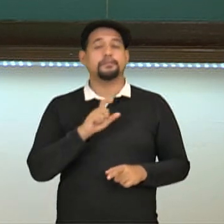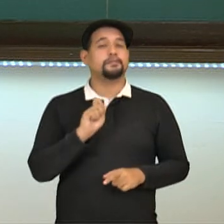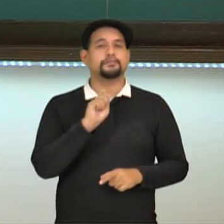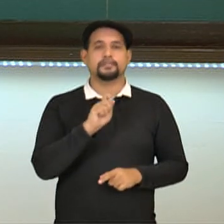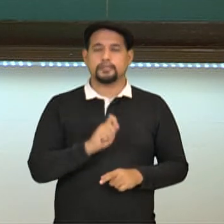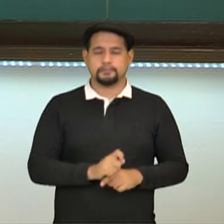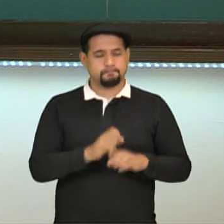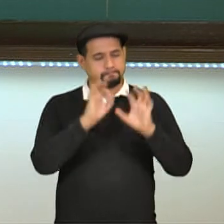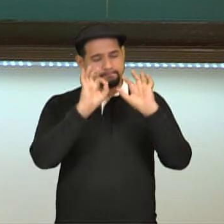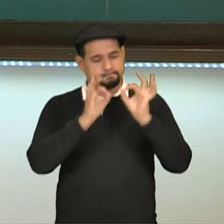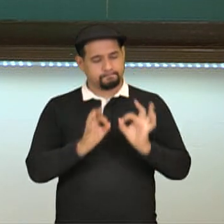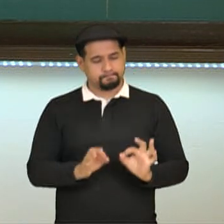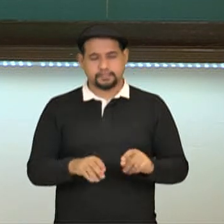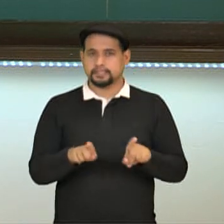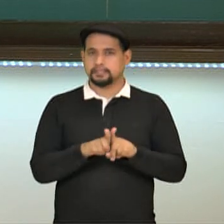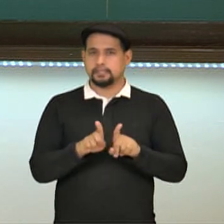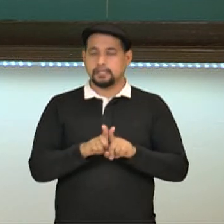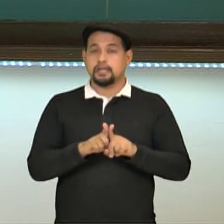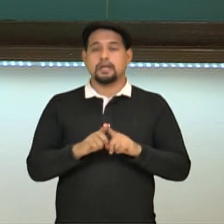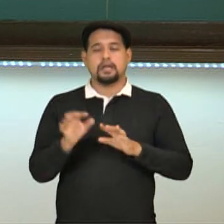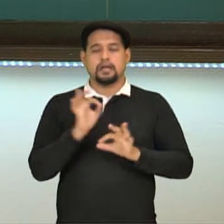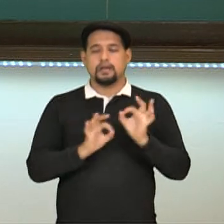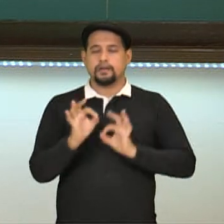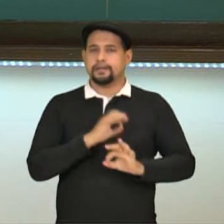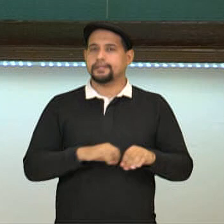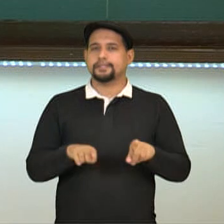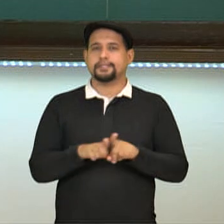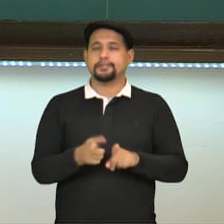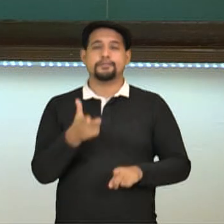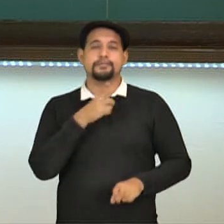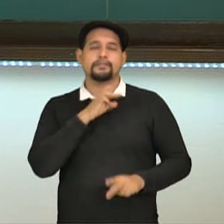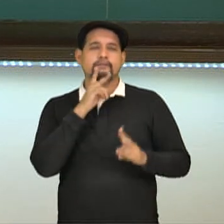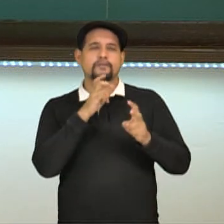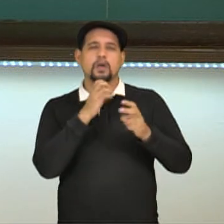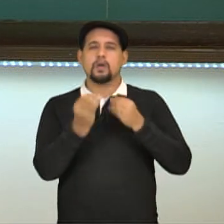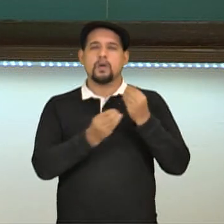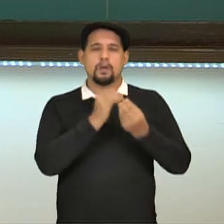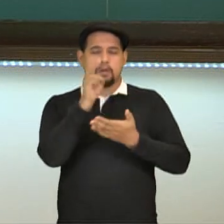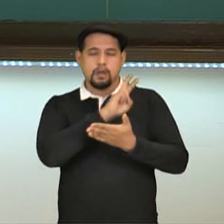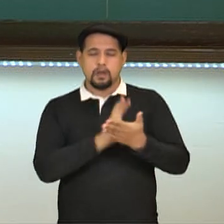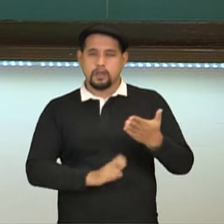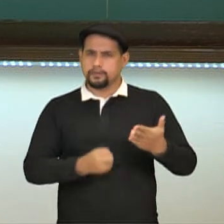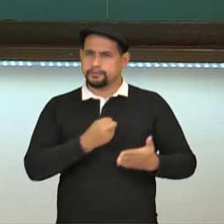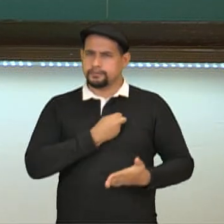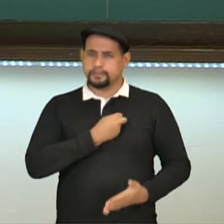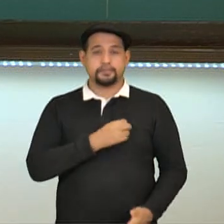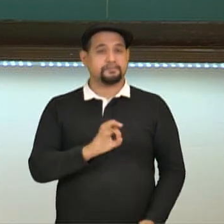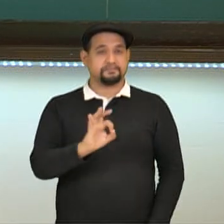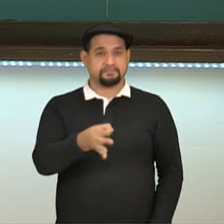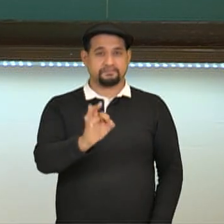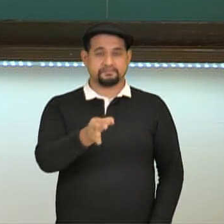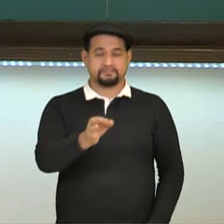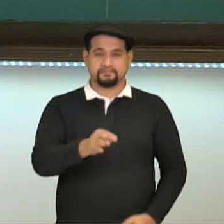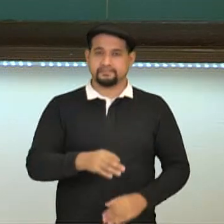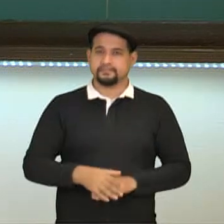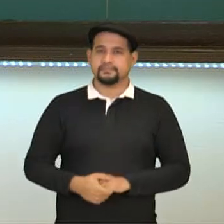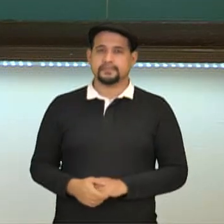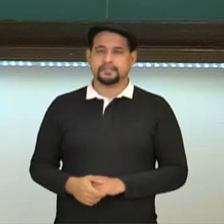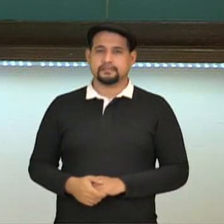ver bem certinho as classes e as ordens e consigo ver como eu vou ler esse número? Exatamente. Muito